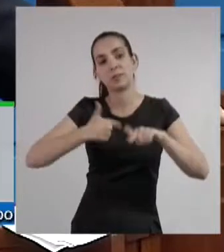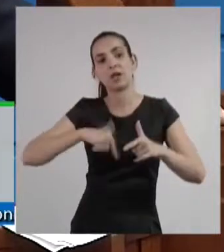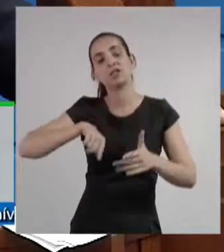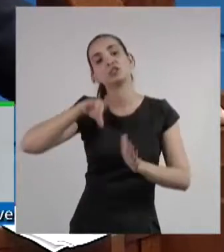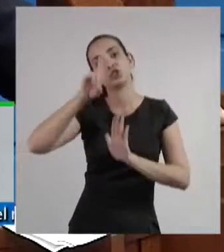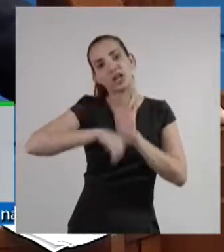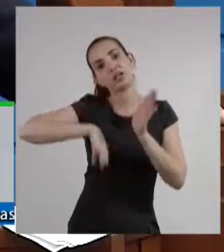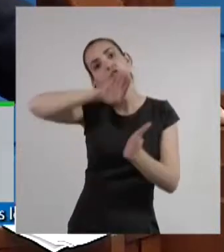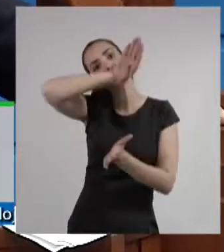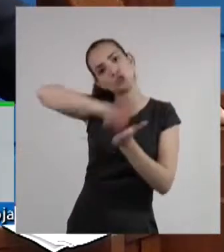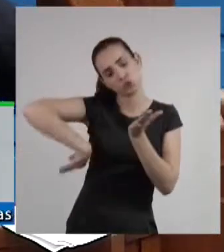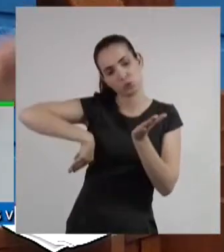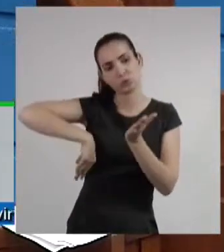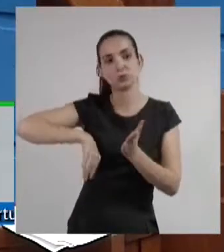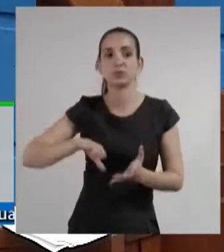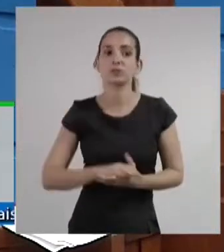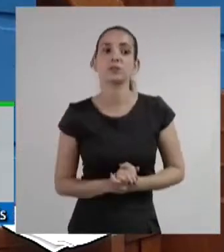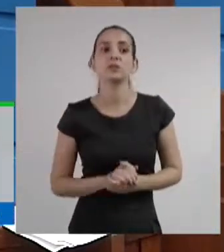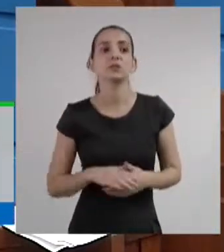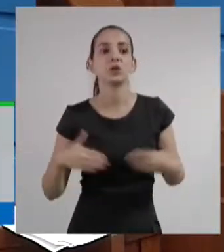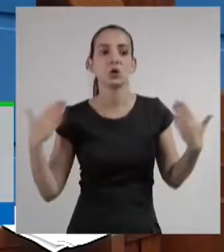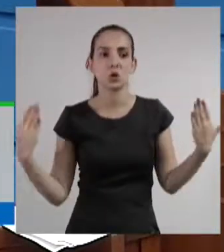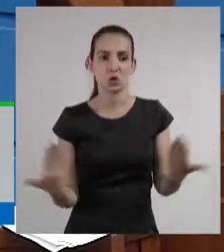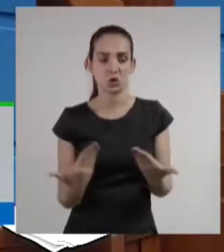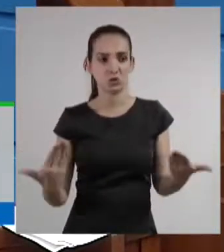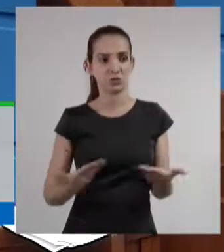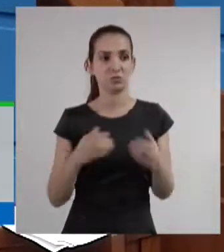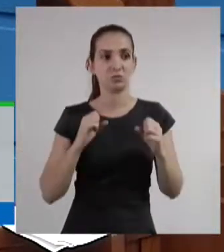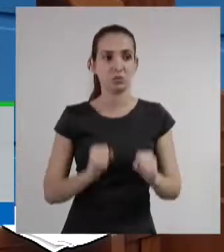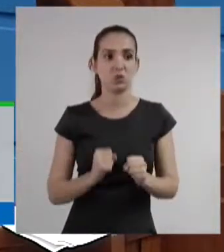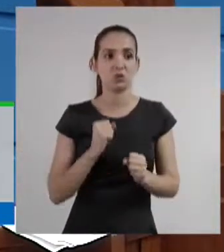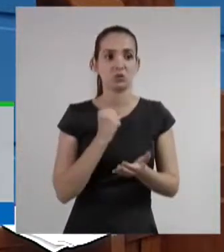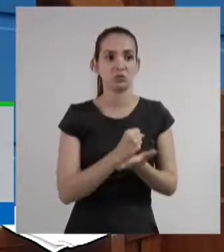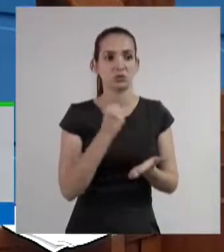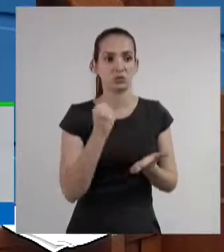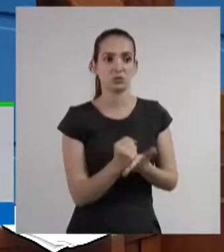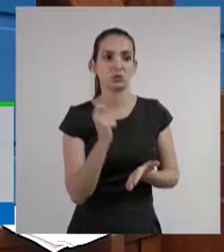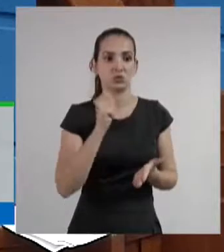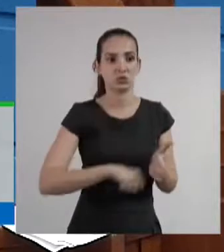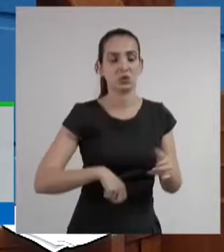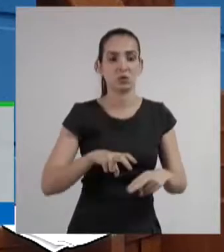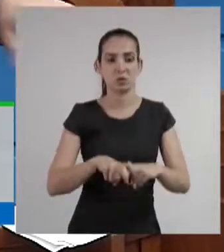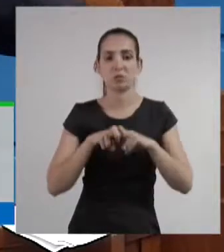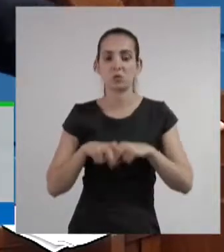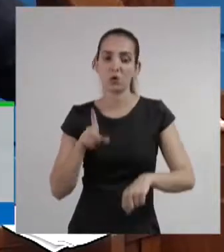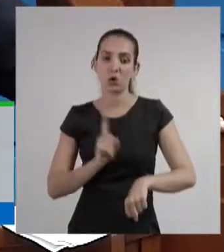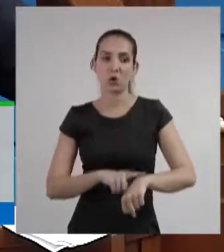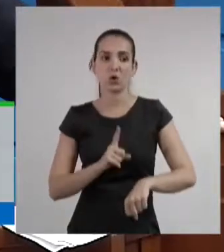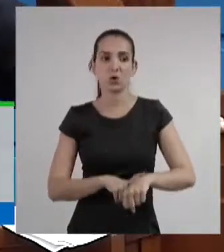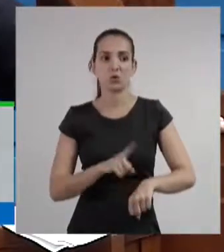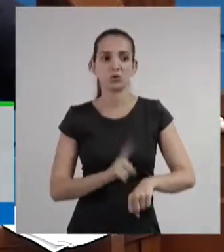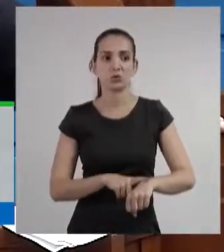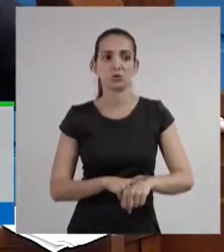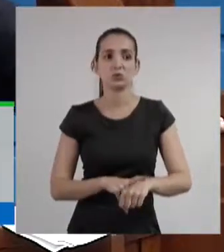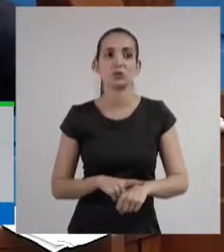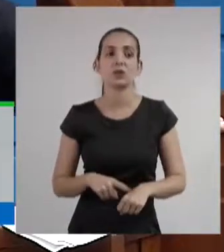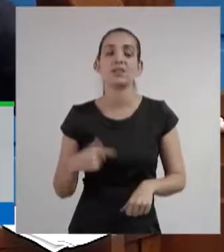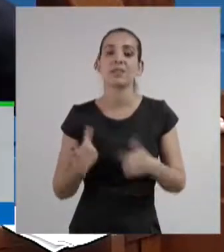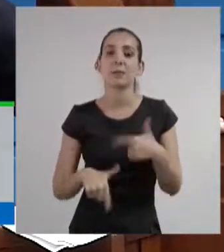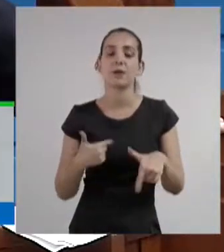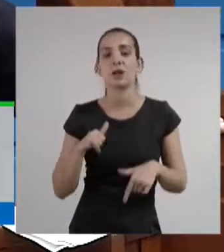que hoje podem ser contratados até por hora no chamado trabalho